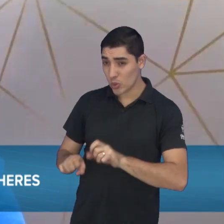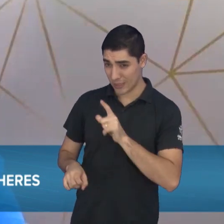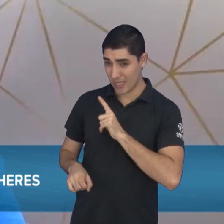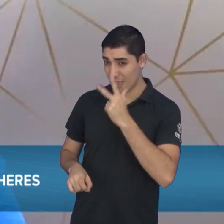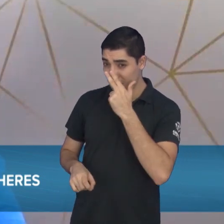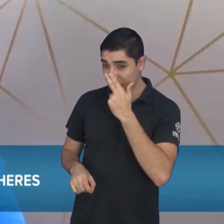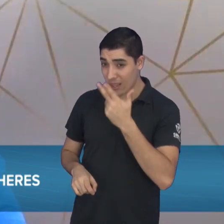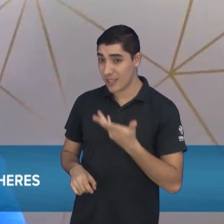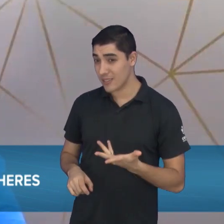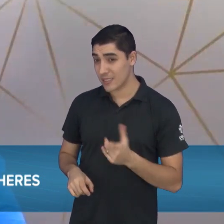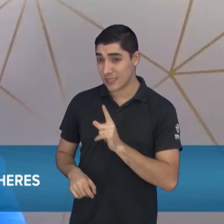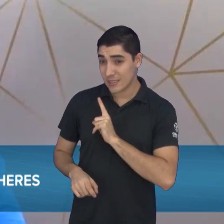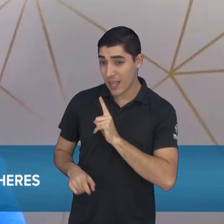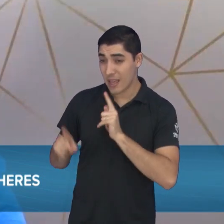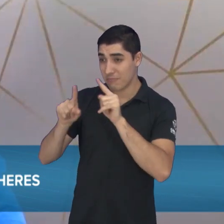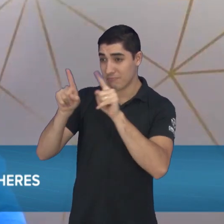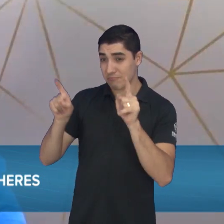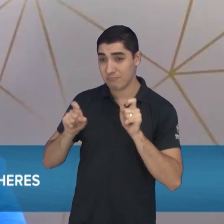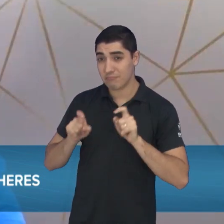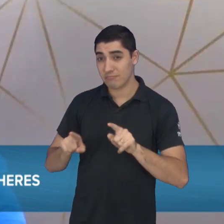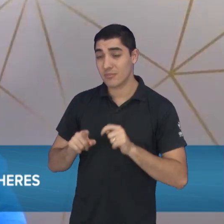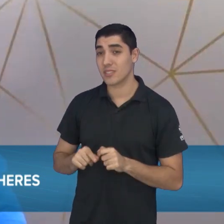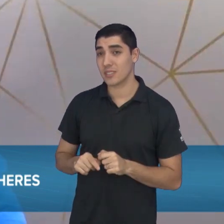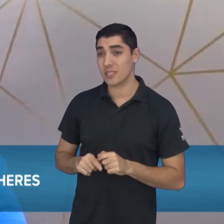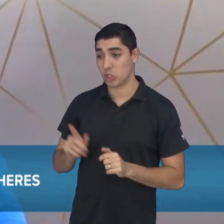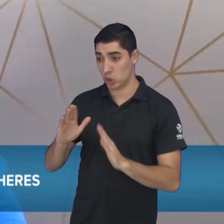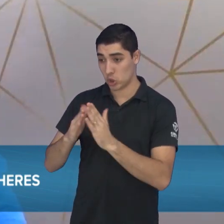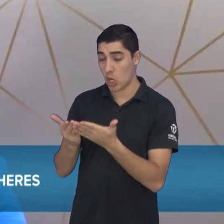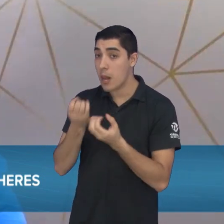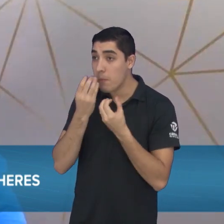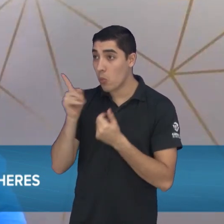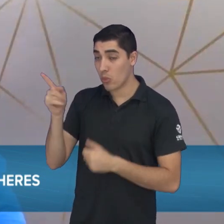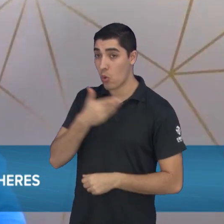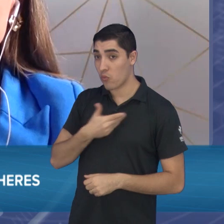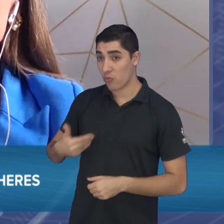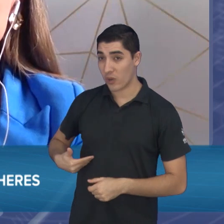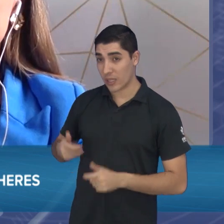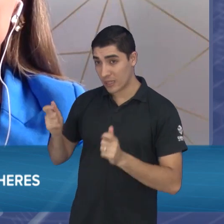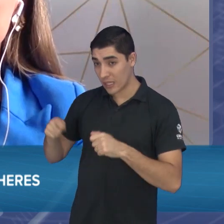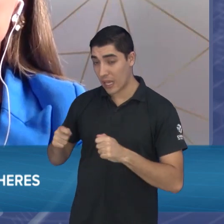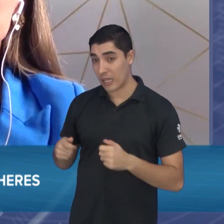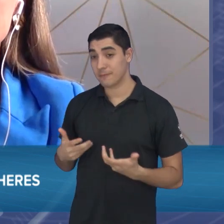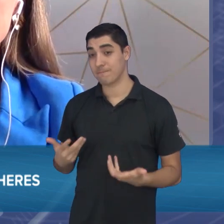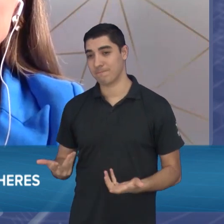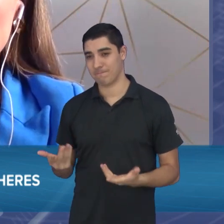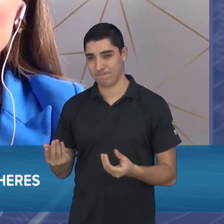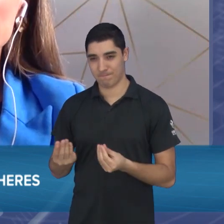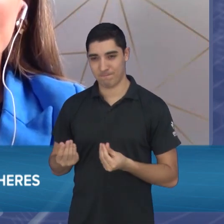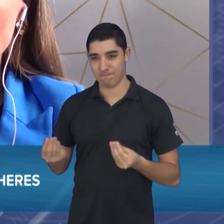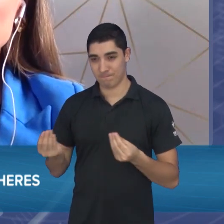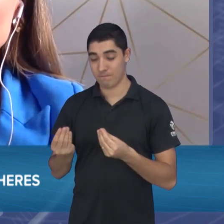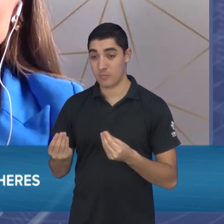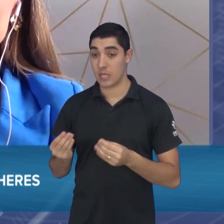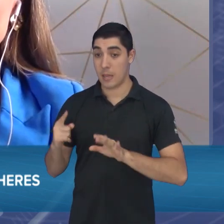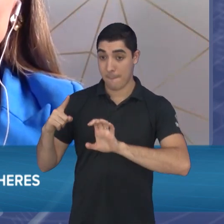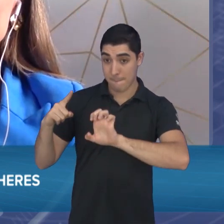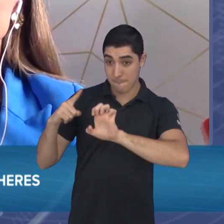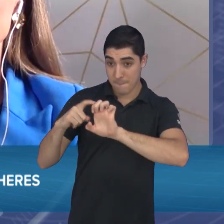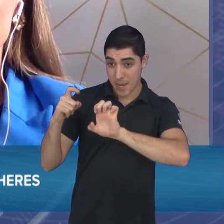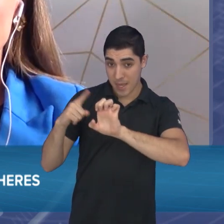para cuidarem dos meus filhos? Então, é algo assim. Empreender